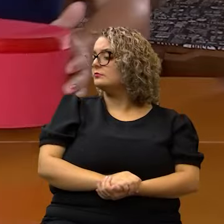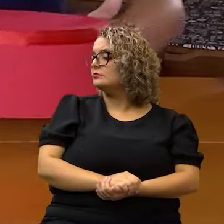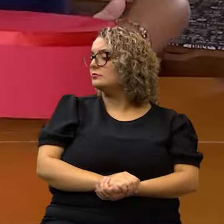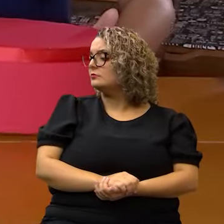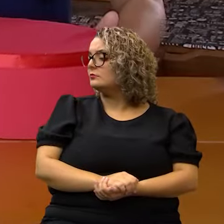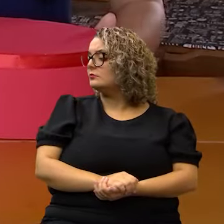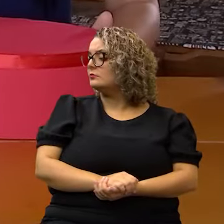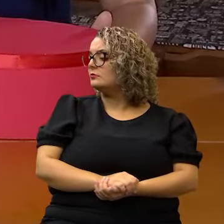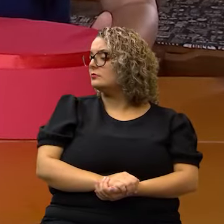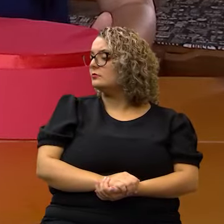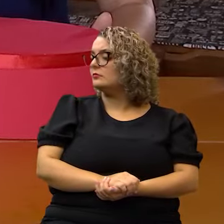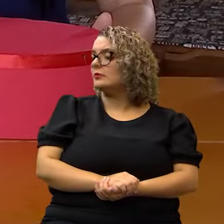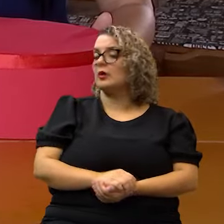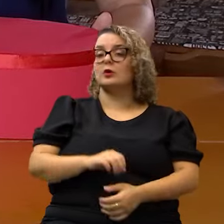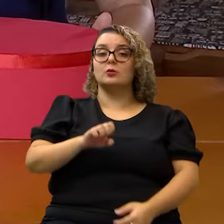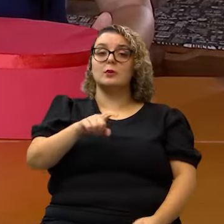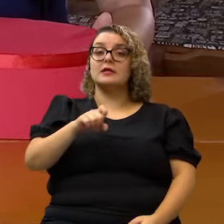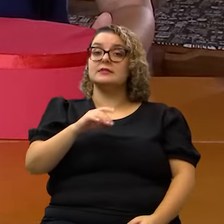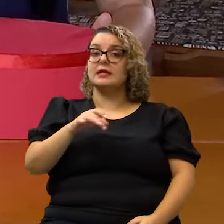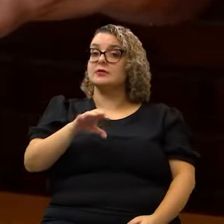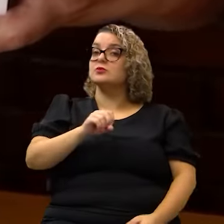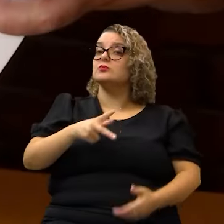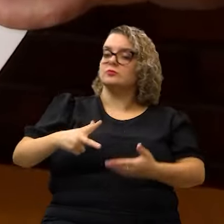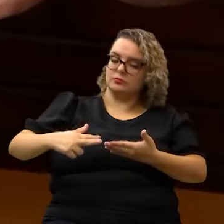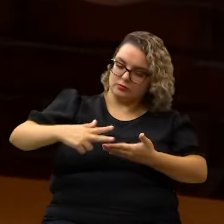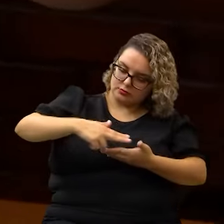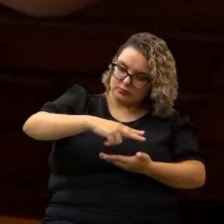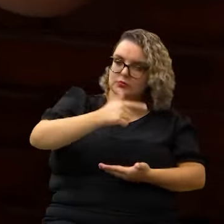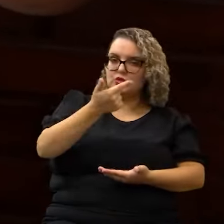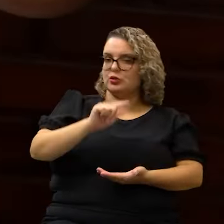critério. Agora eu vou tirar o excesso.